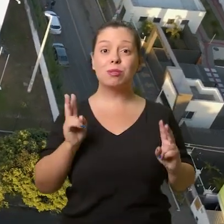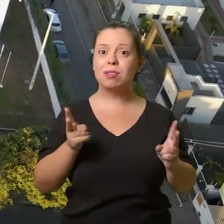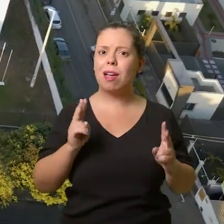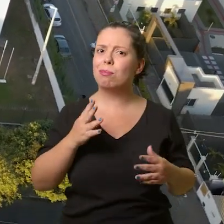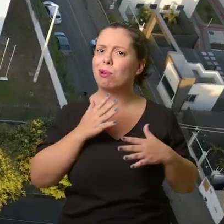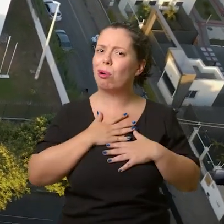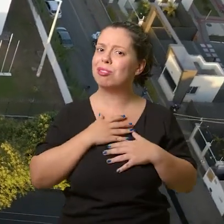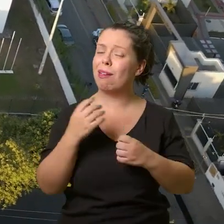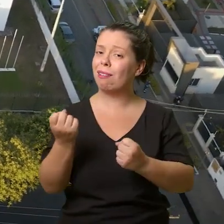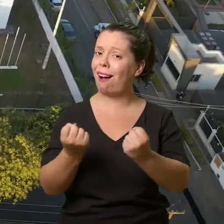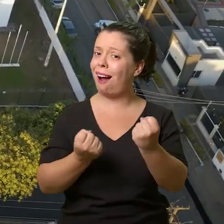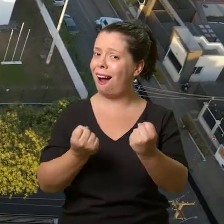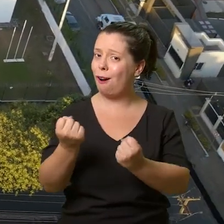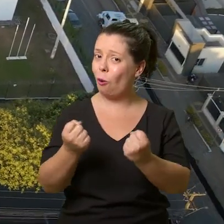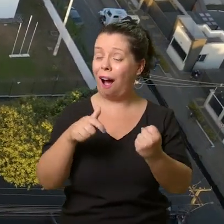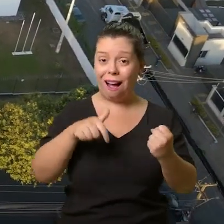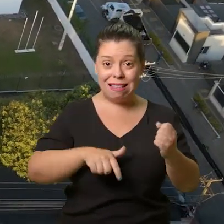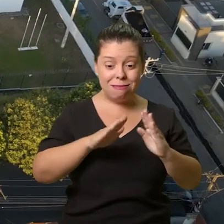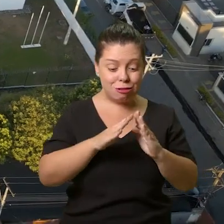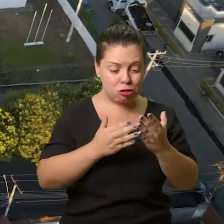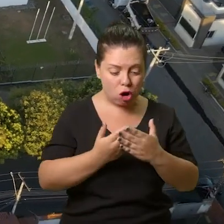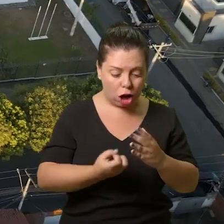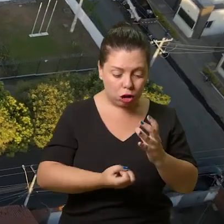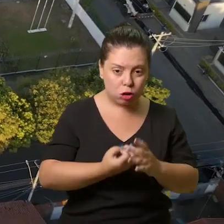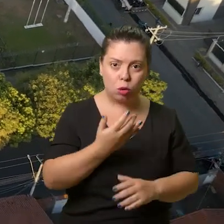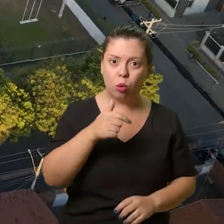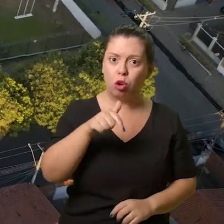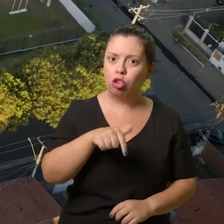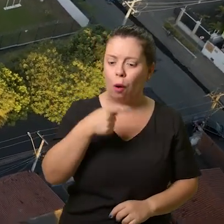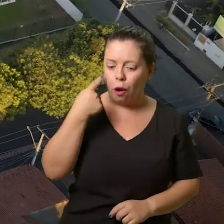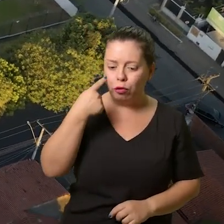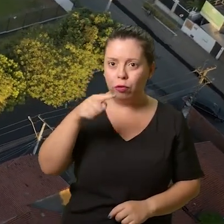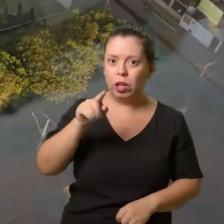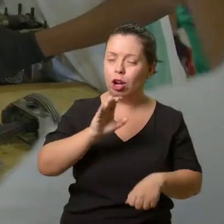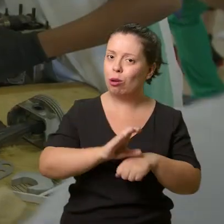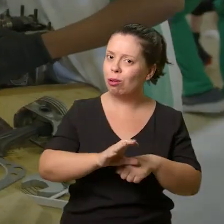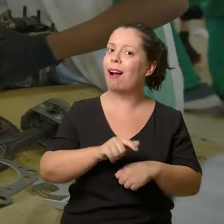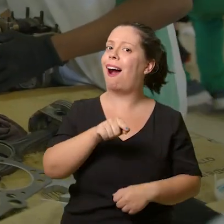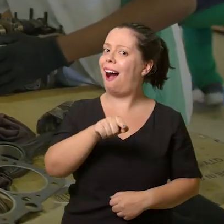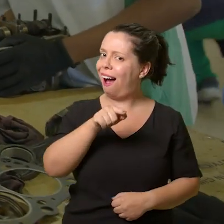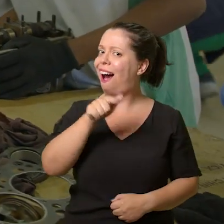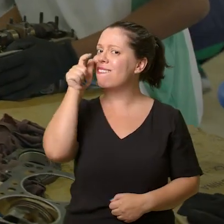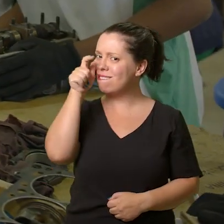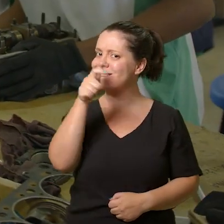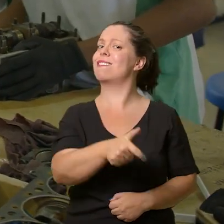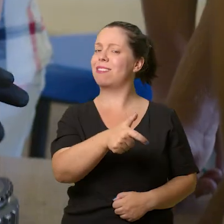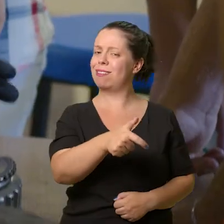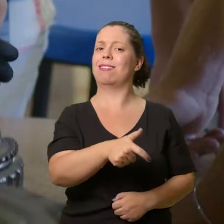sempre gostei de carros. E aí, quando essa escola surgiu, né, que eu vi esse curso, eu me interessei por ele.